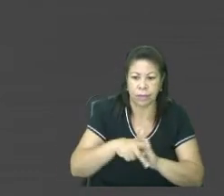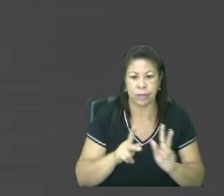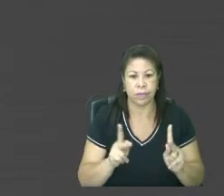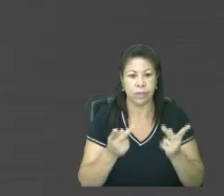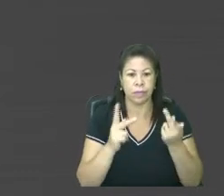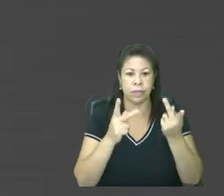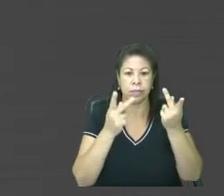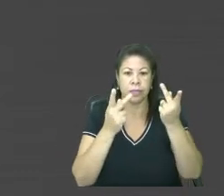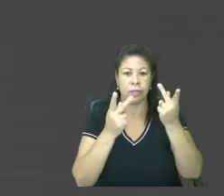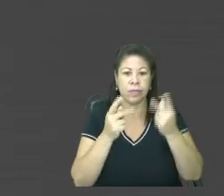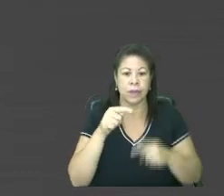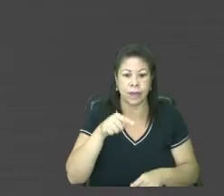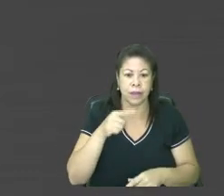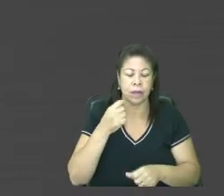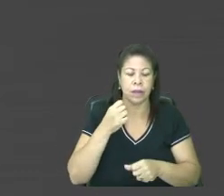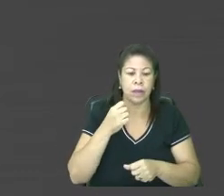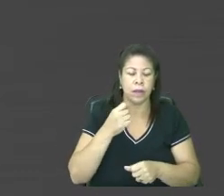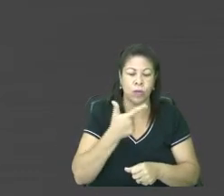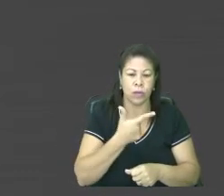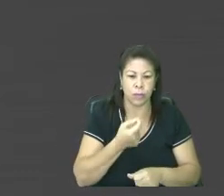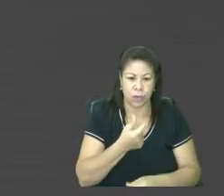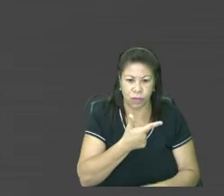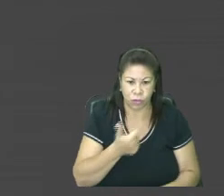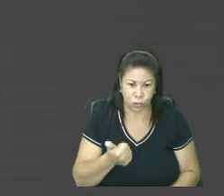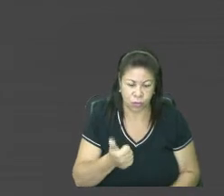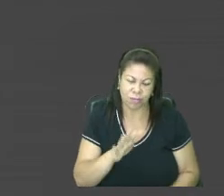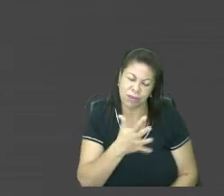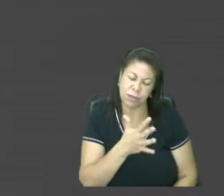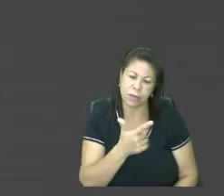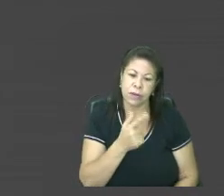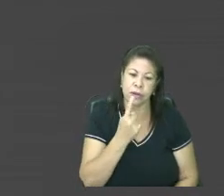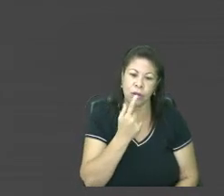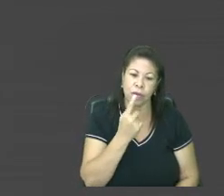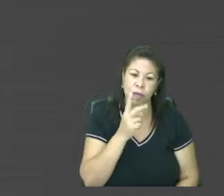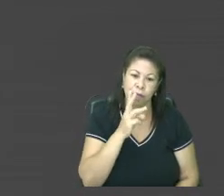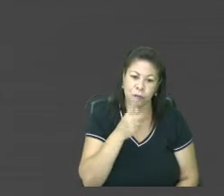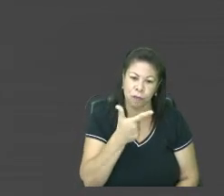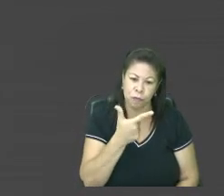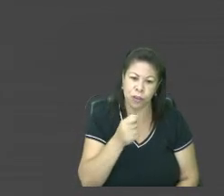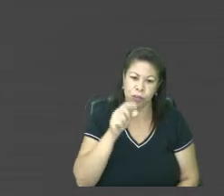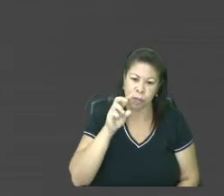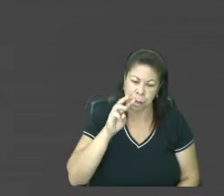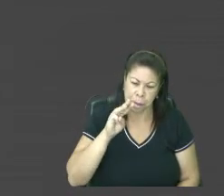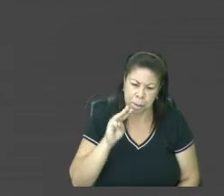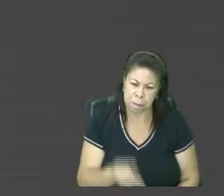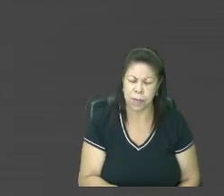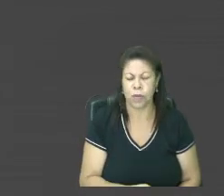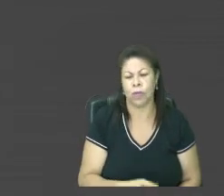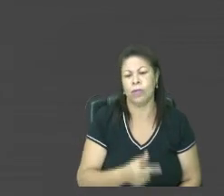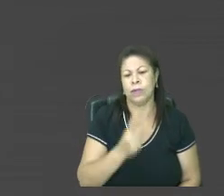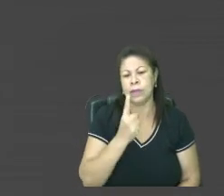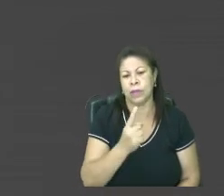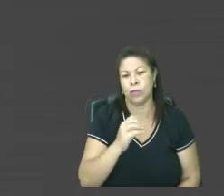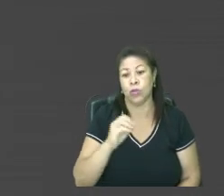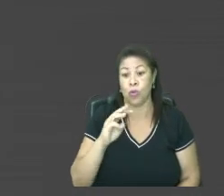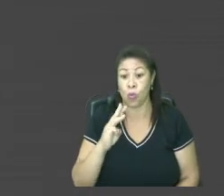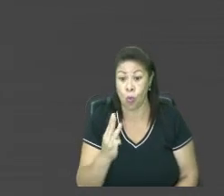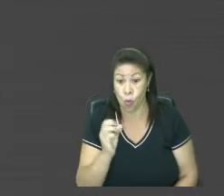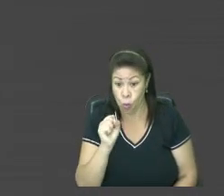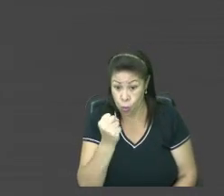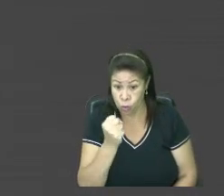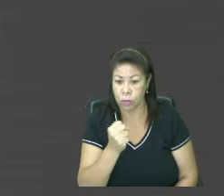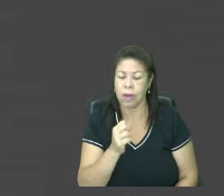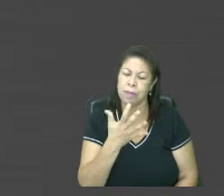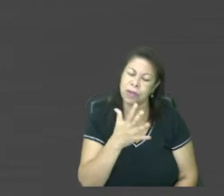no ano foi de um pouco mais de 20.108, e as que a DRS ofertou, um pouco mais de